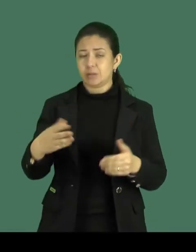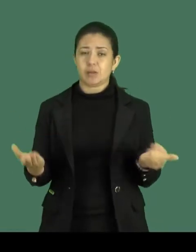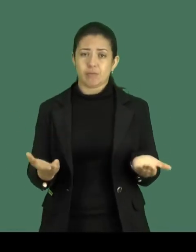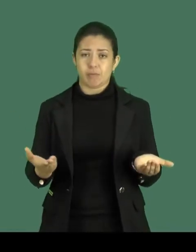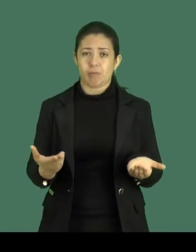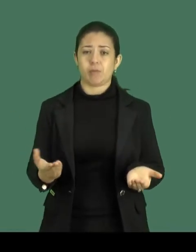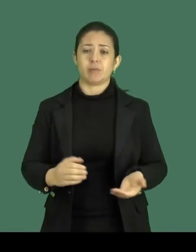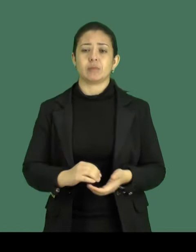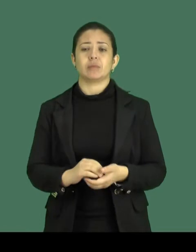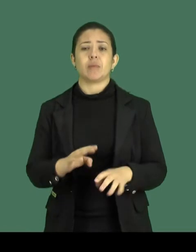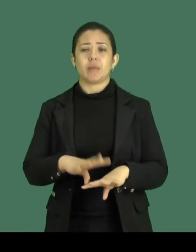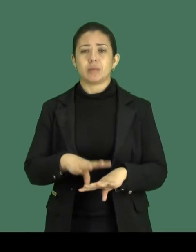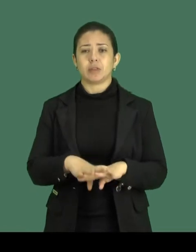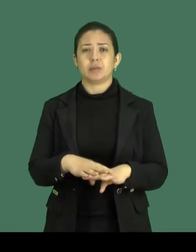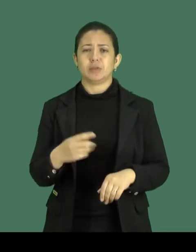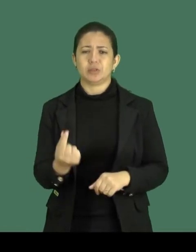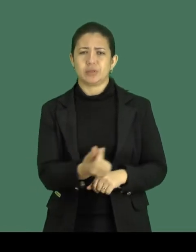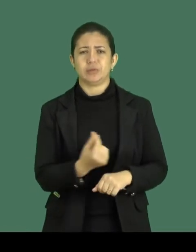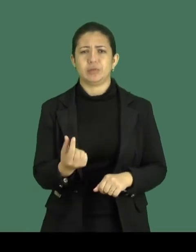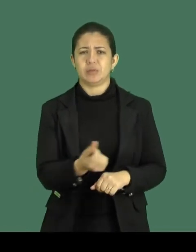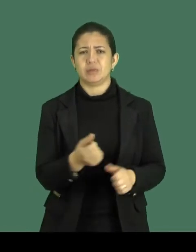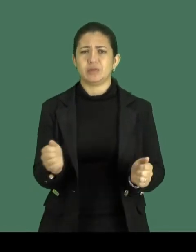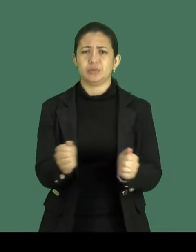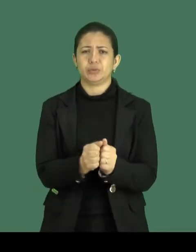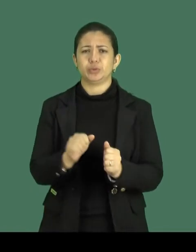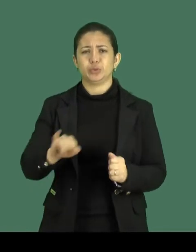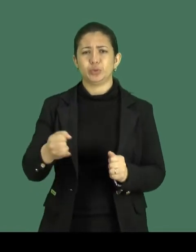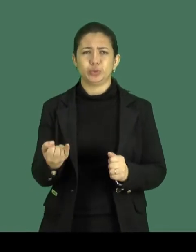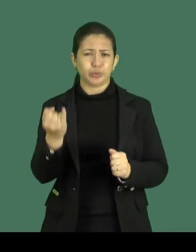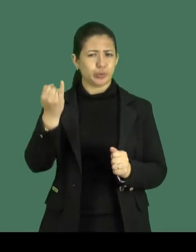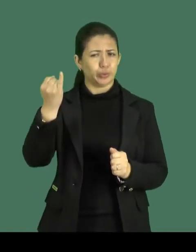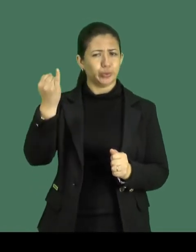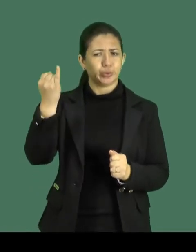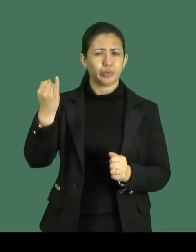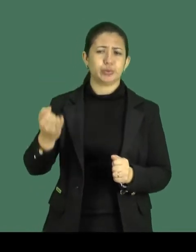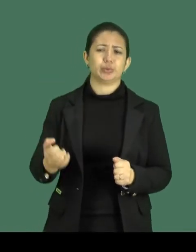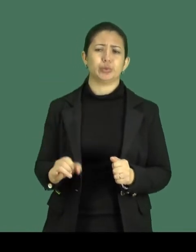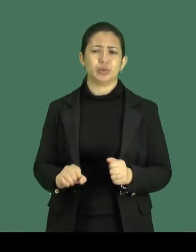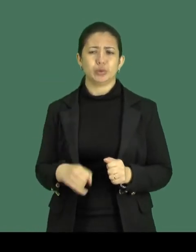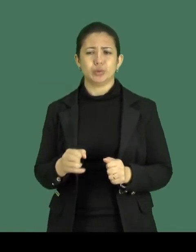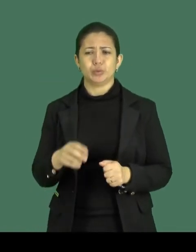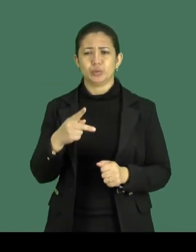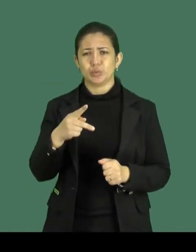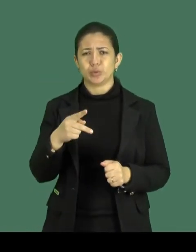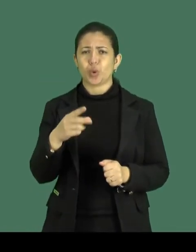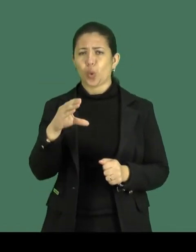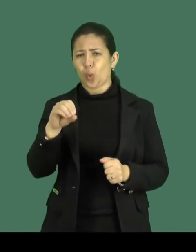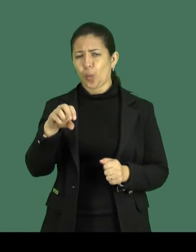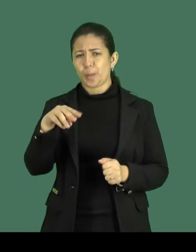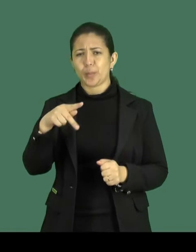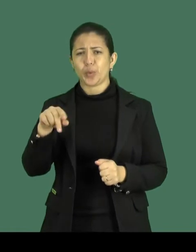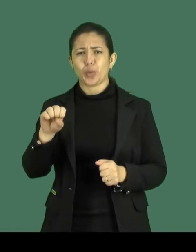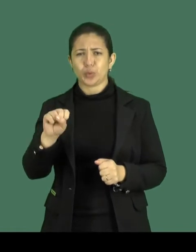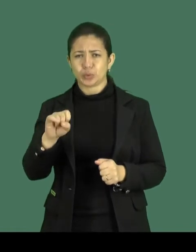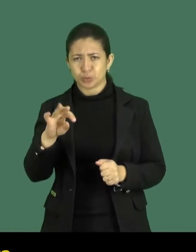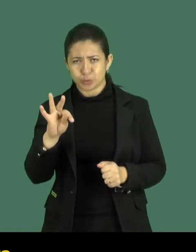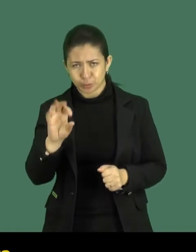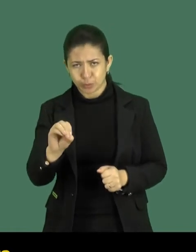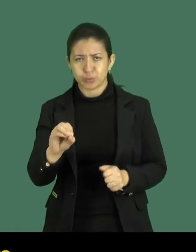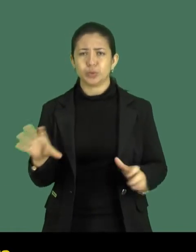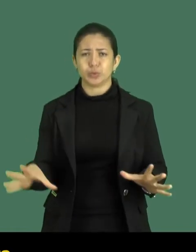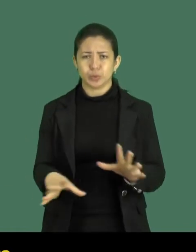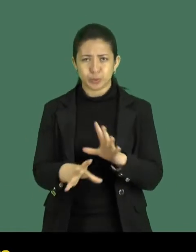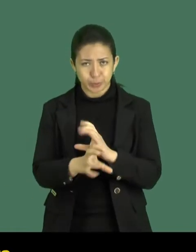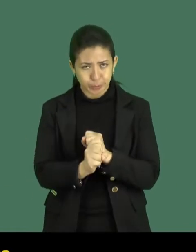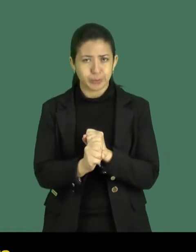lá na matemática financeira em juro composto, por exemplo, quando eu tenho que calcular a taxa na fórmula de juro composto, eu